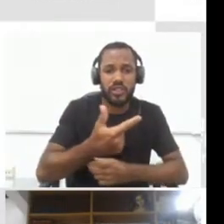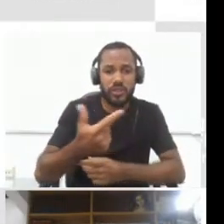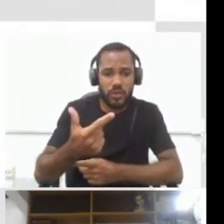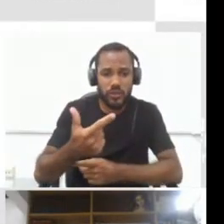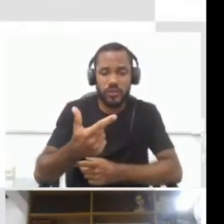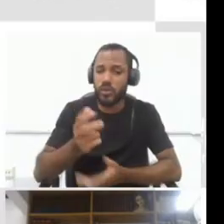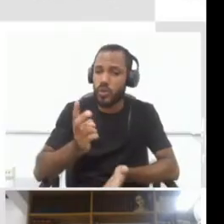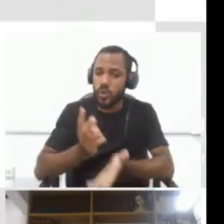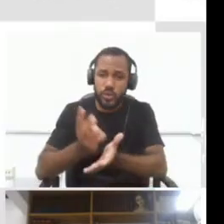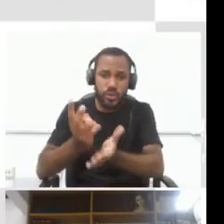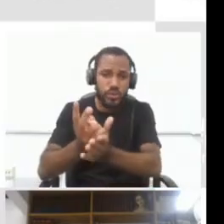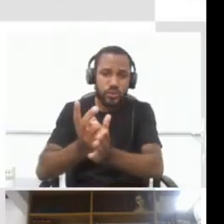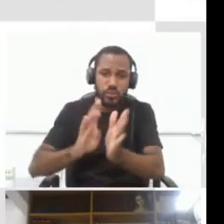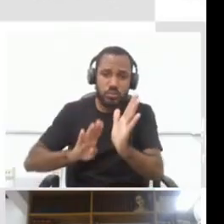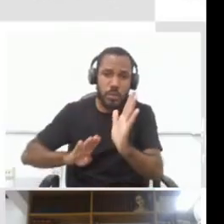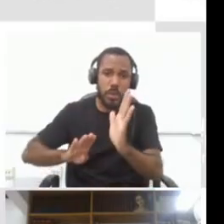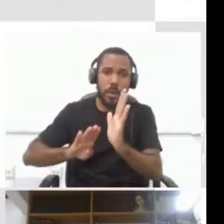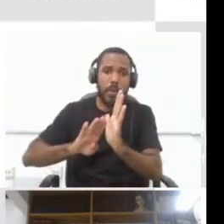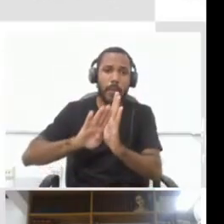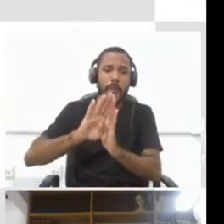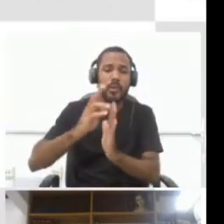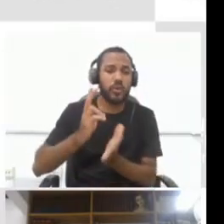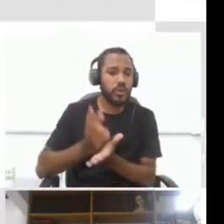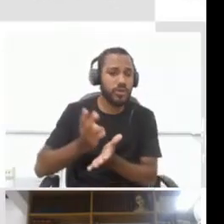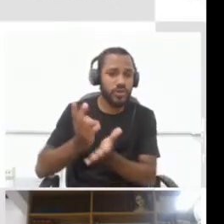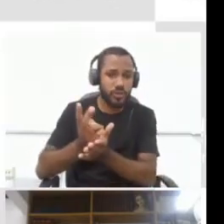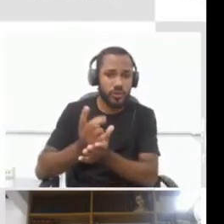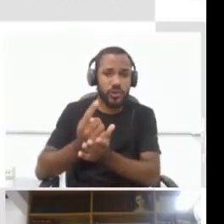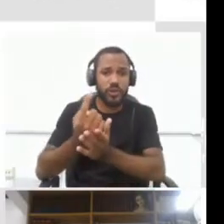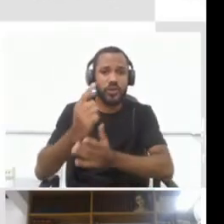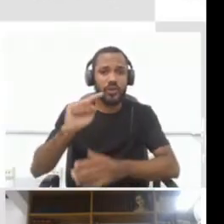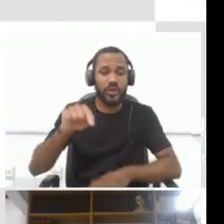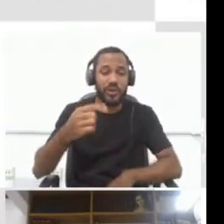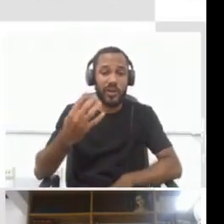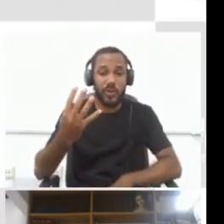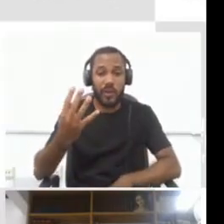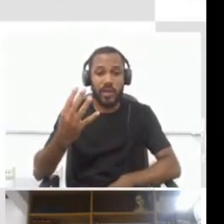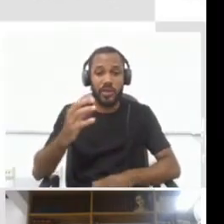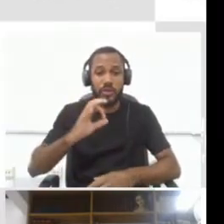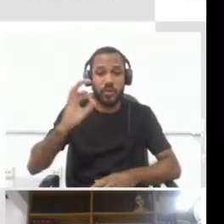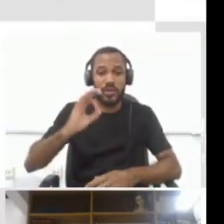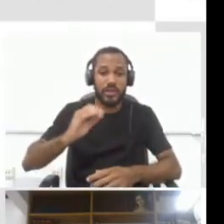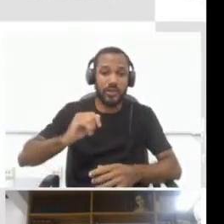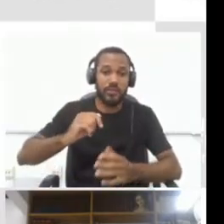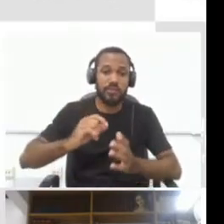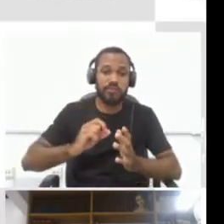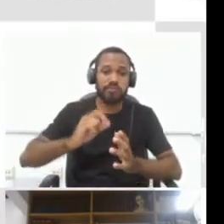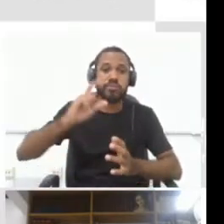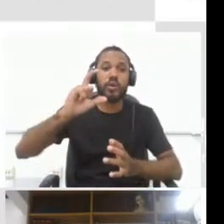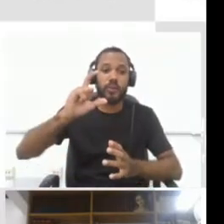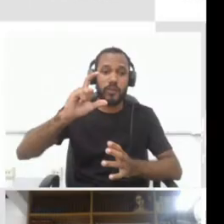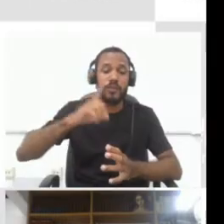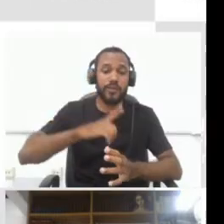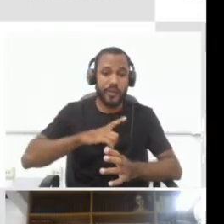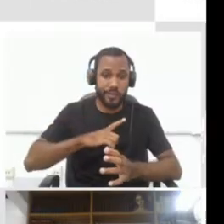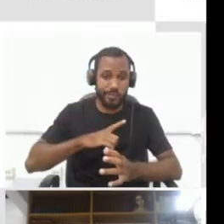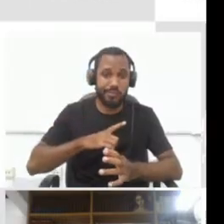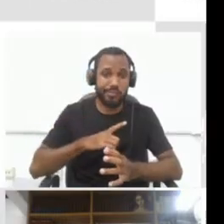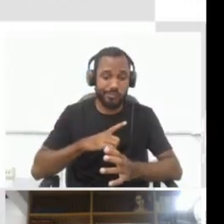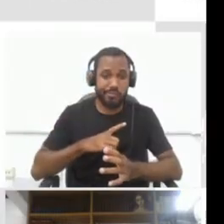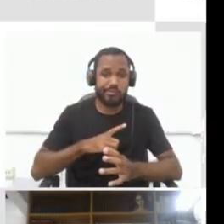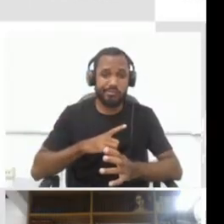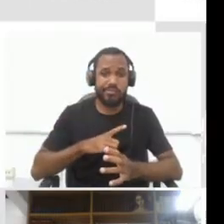Né? Em 2022, as emissões foram 1,4% maiores do que em 2021 e